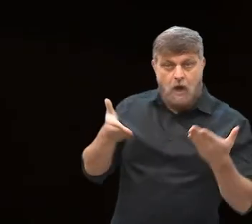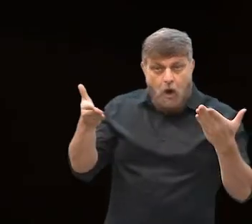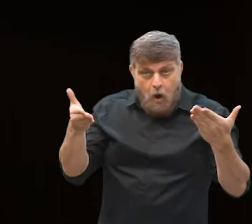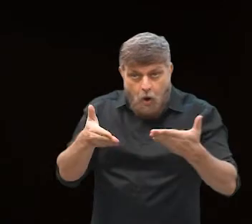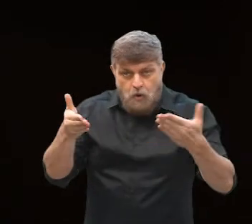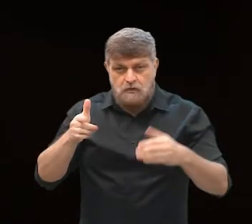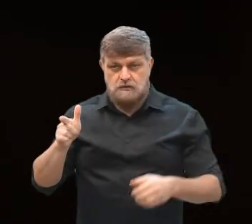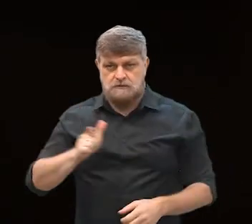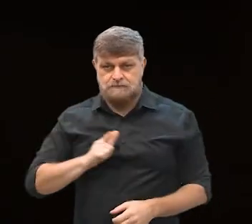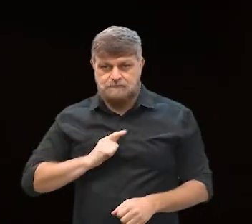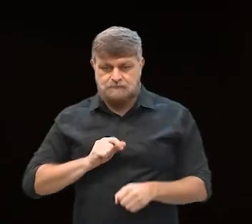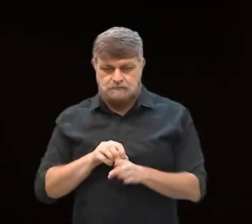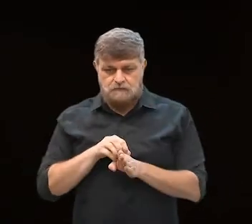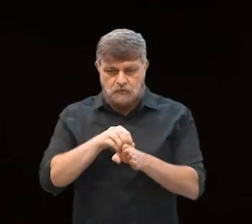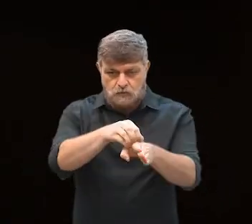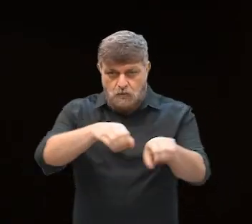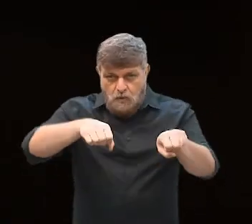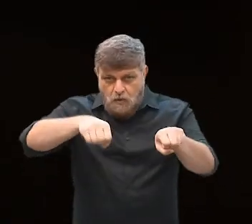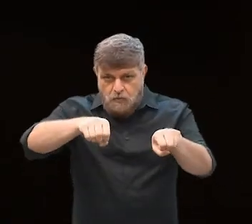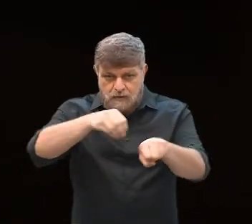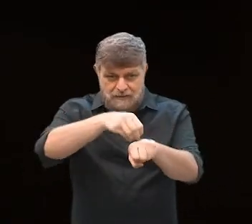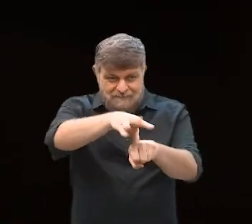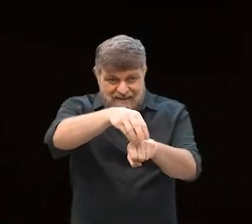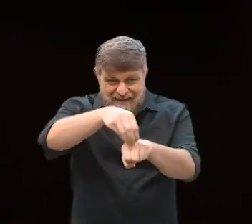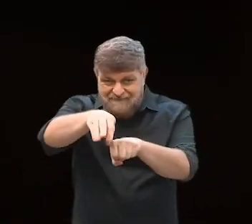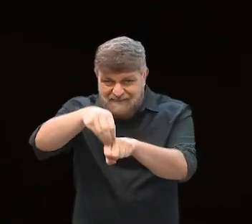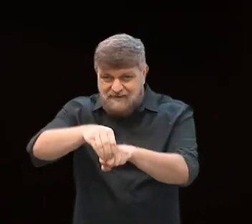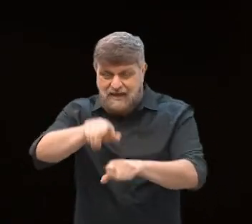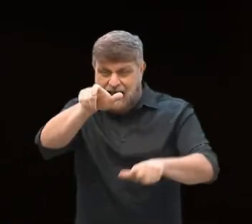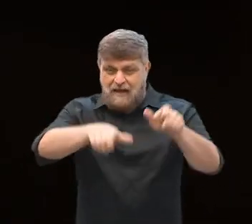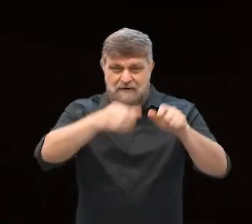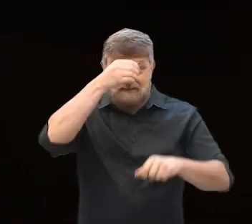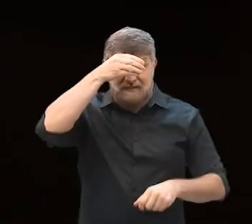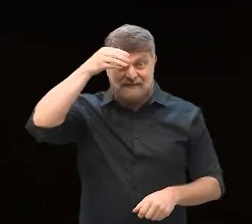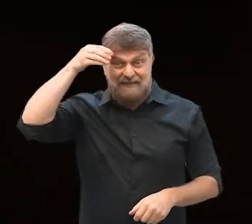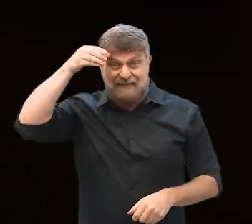com a plataforma de delivery, o cliente ele perde um pouco essa